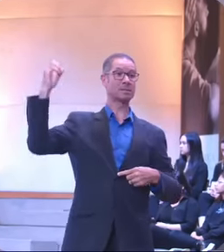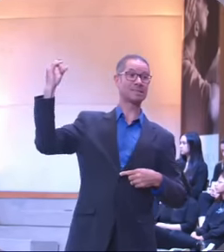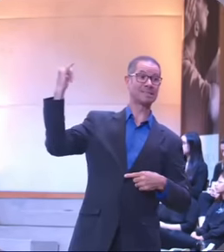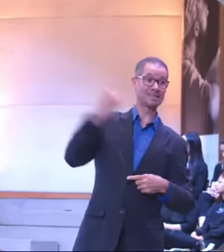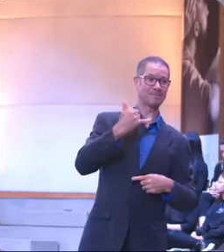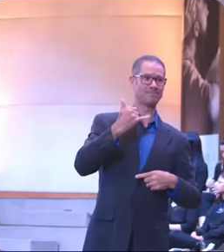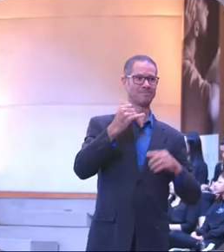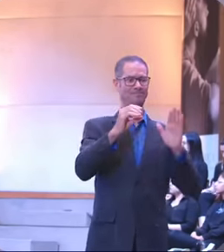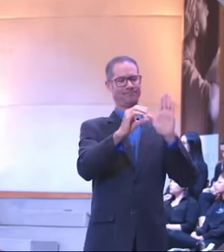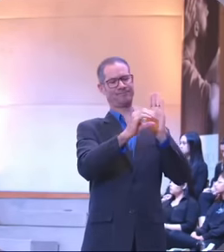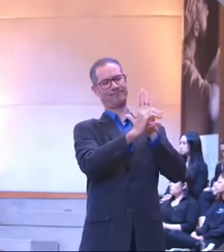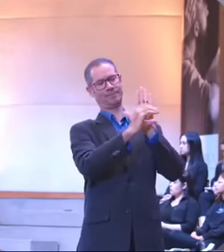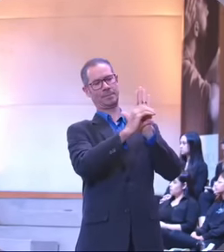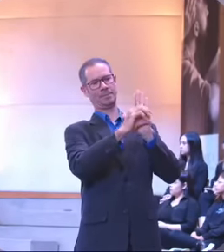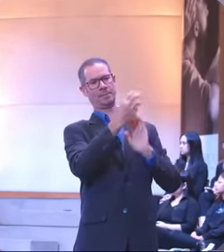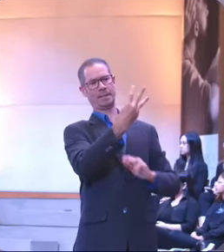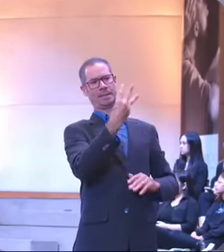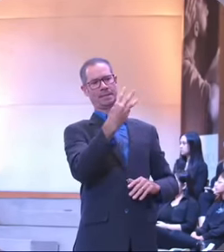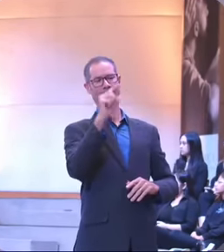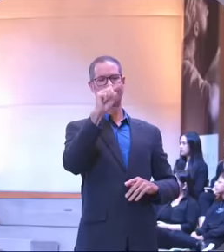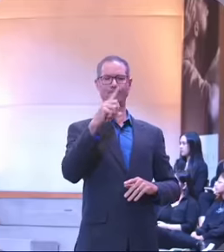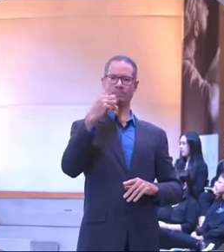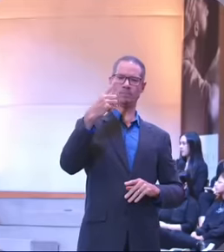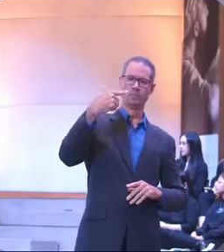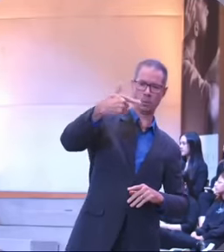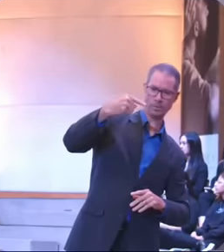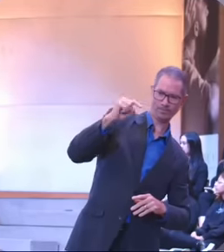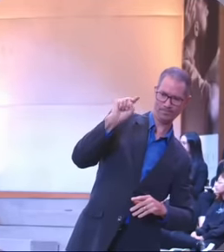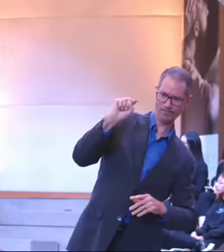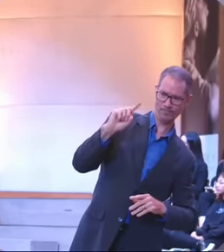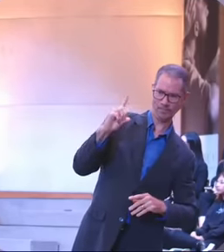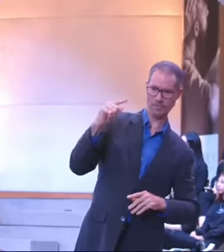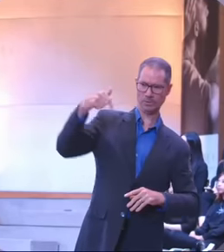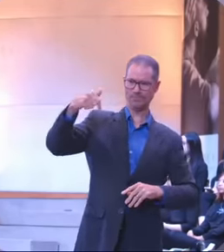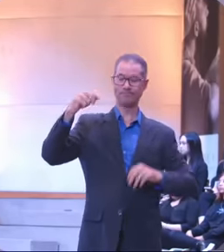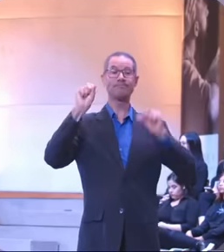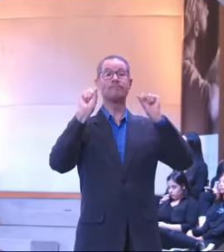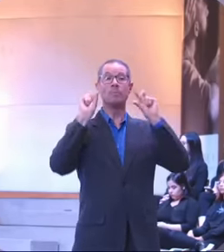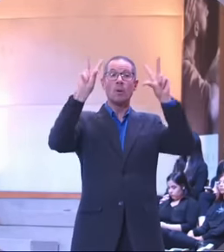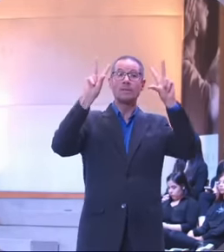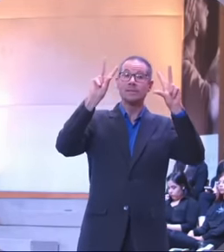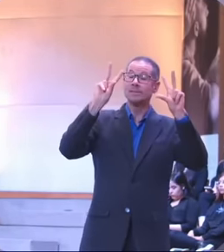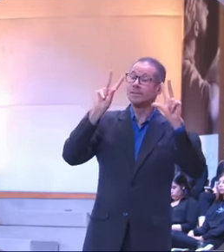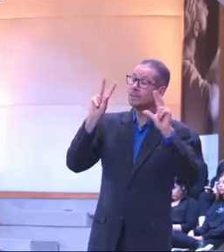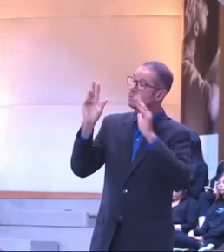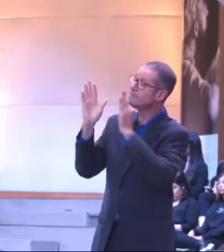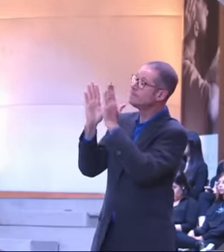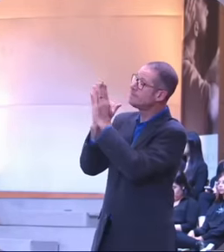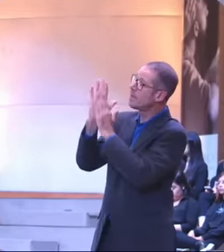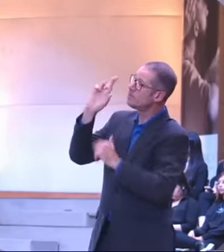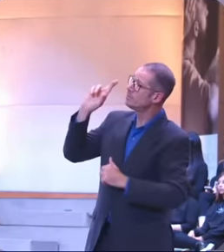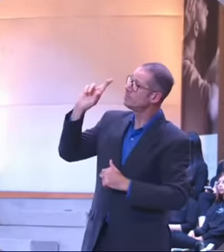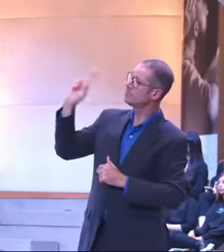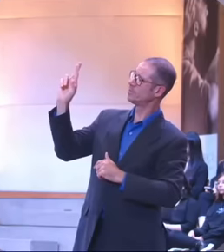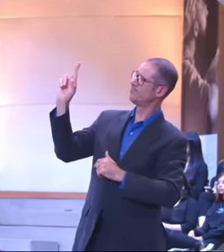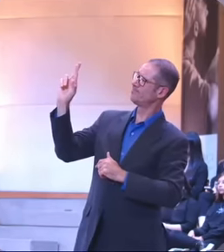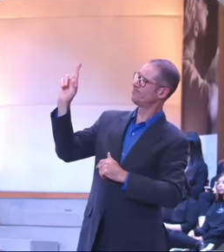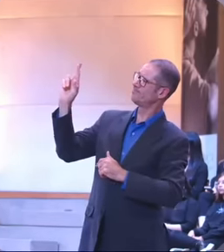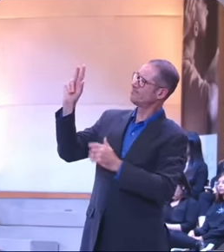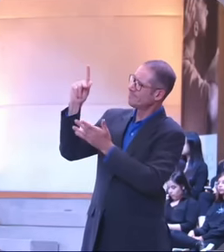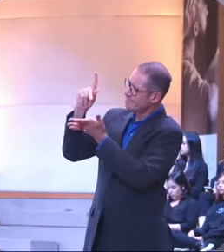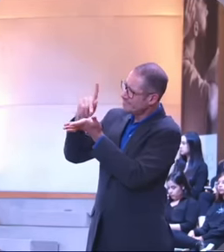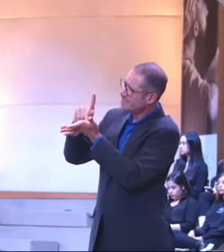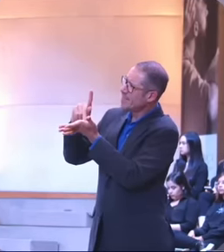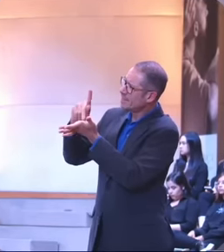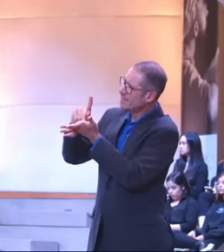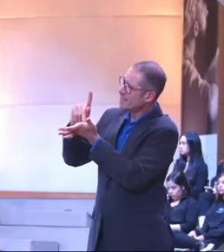capítulo 33, versículos 12 a 17. E Moisés disse a Deus, o Senhor: é